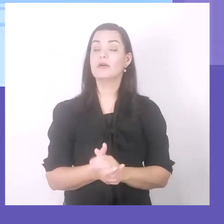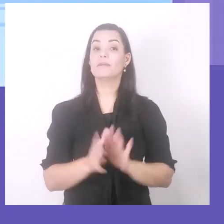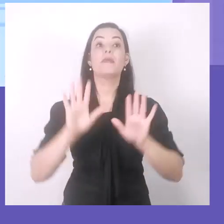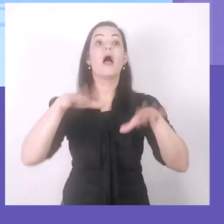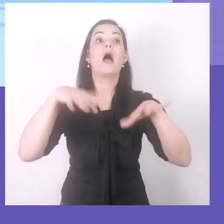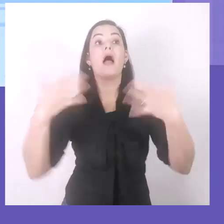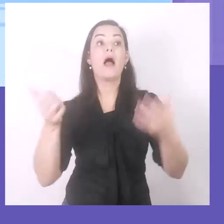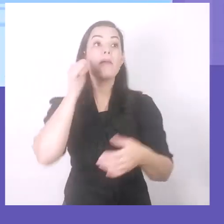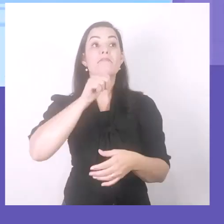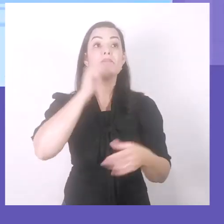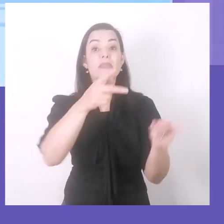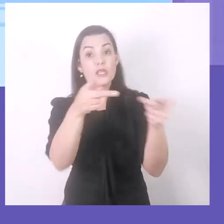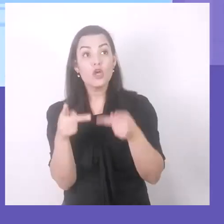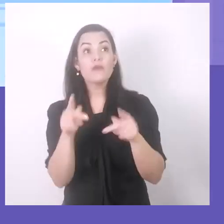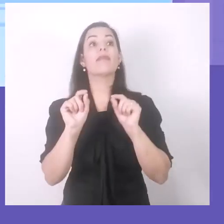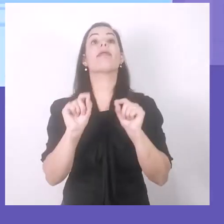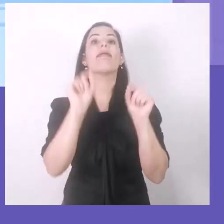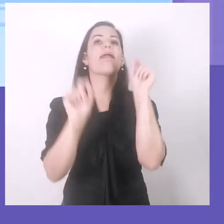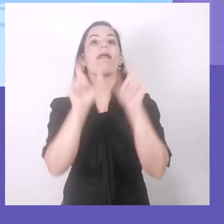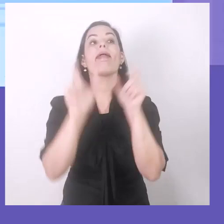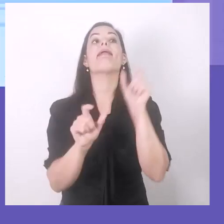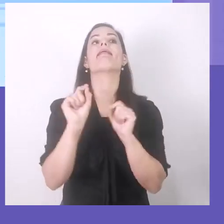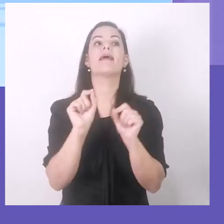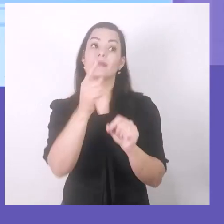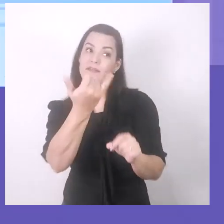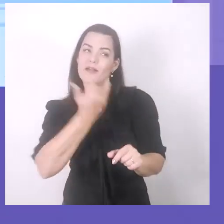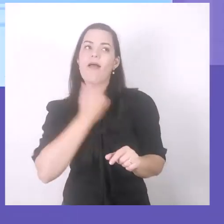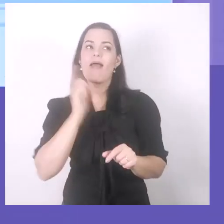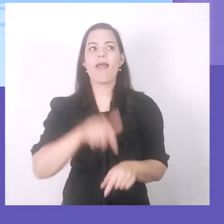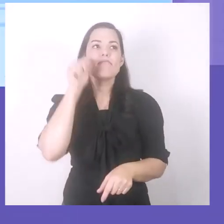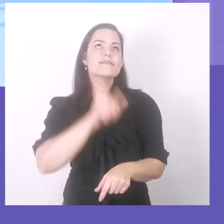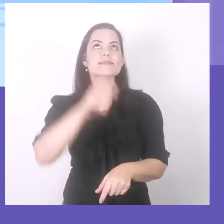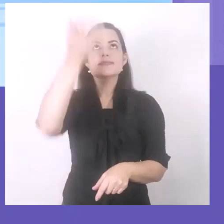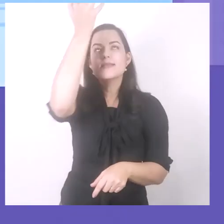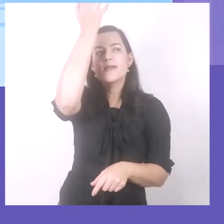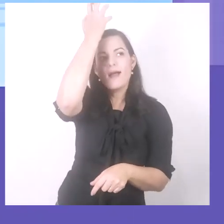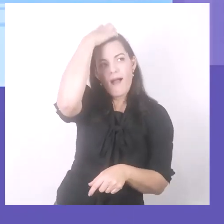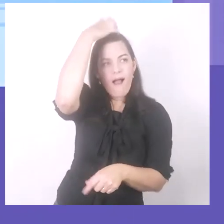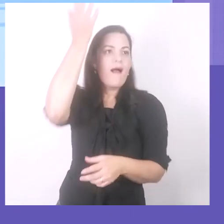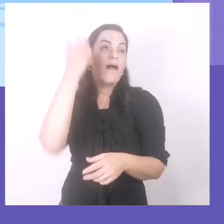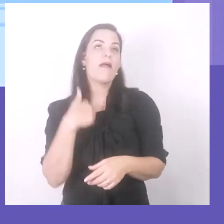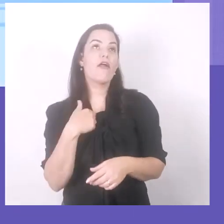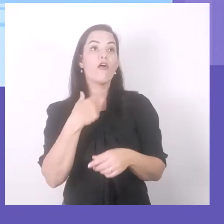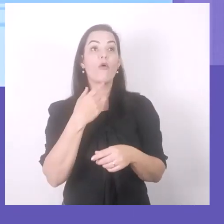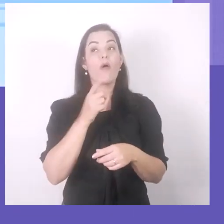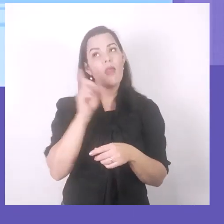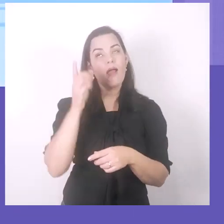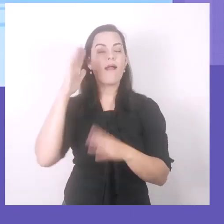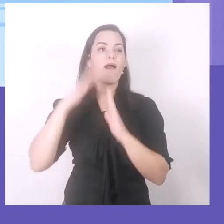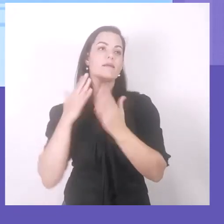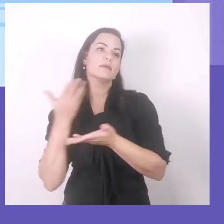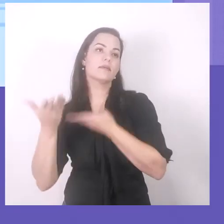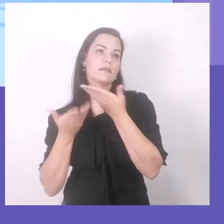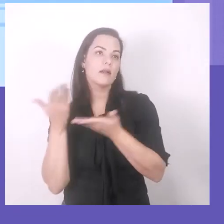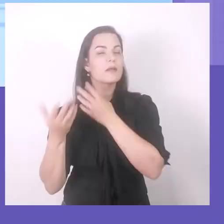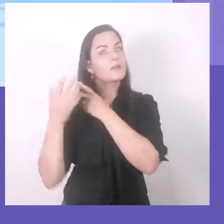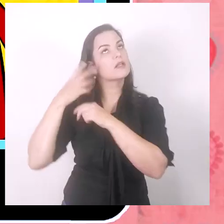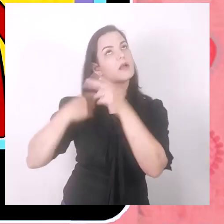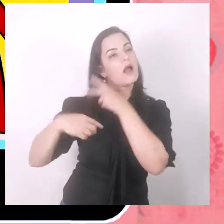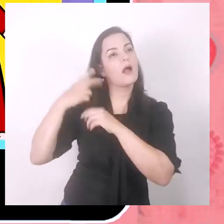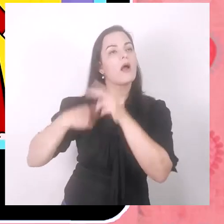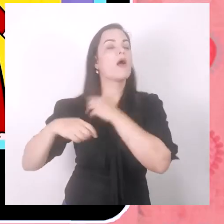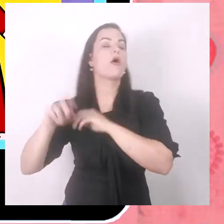é? Você me disse que era uma princesa. Eu ia fazer uma máscara de mel nos cabelos, mas não fiz por causa da sua